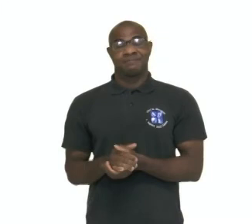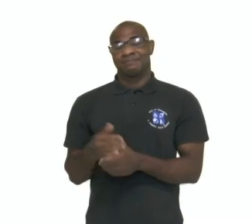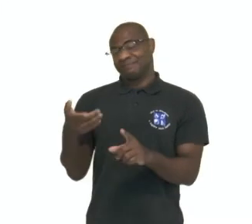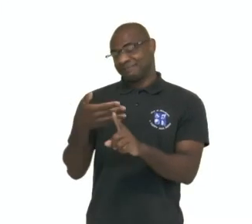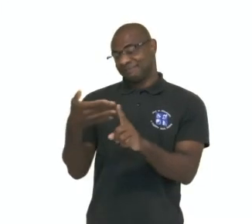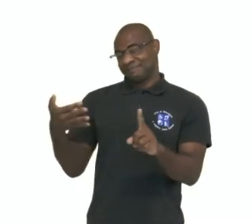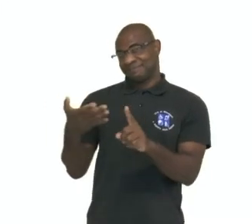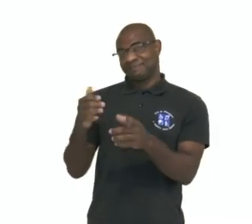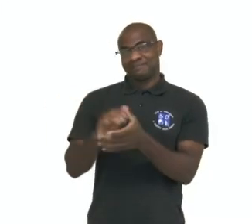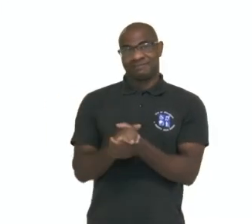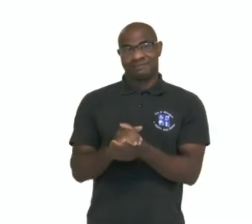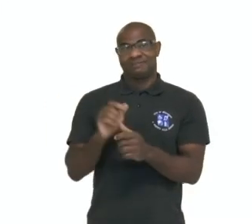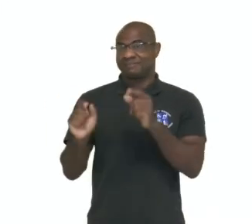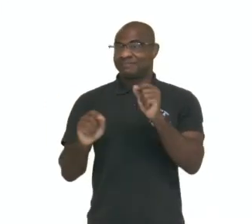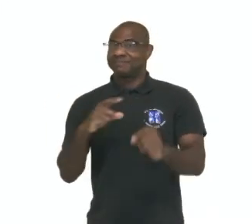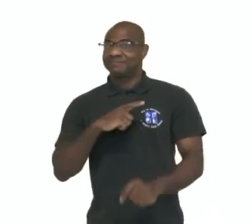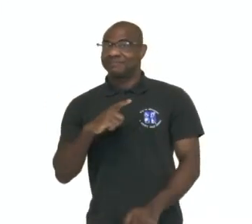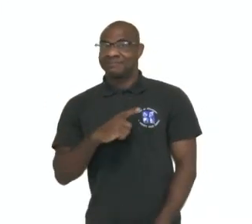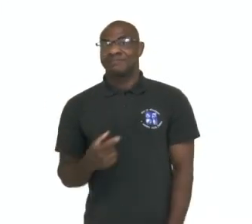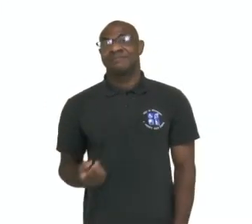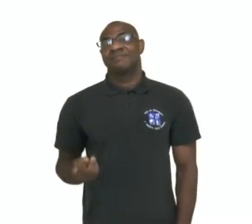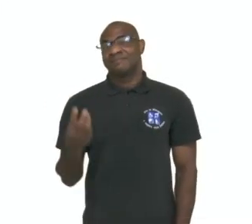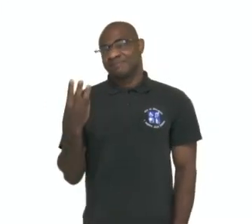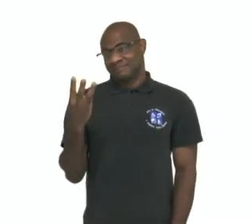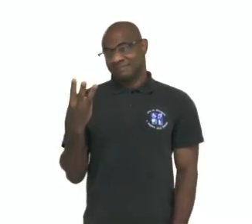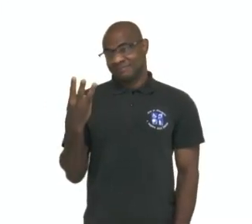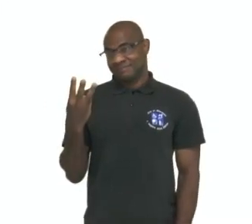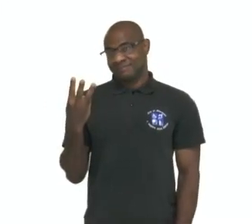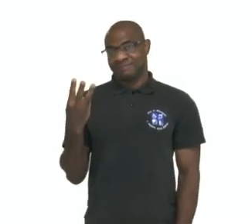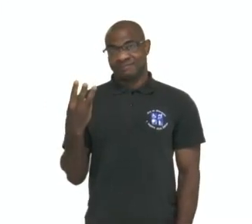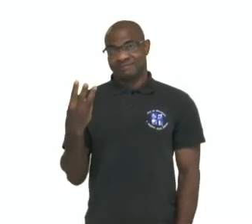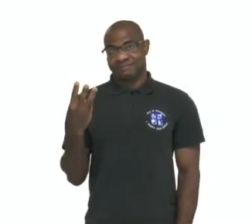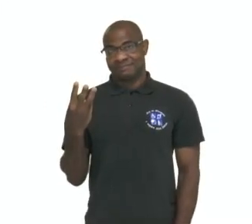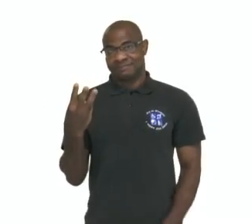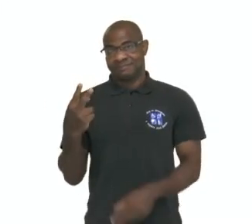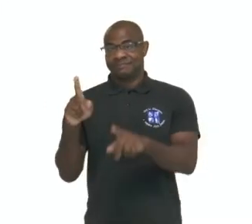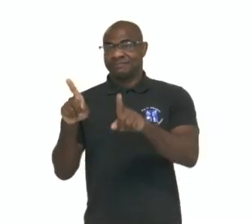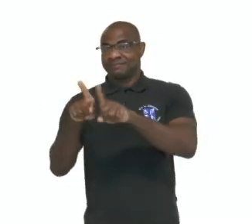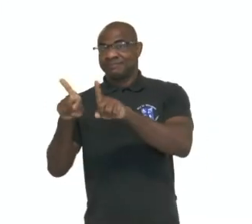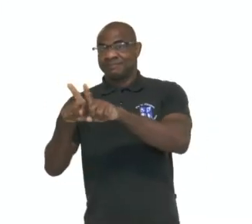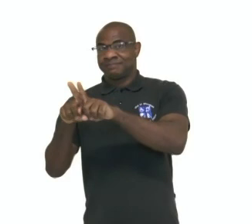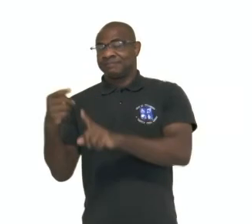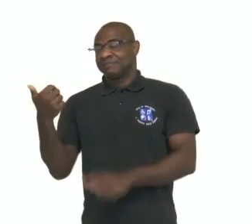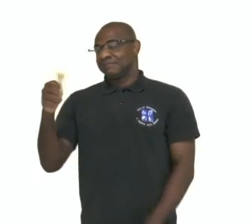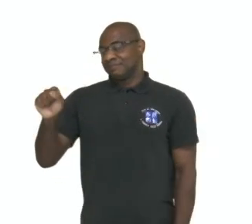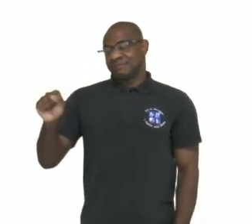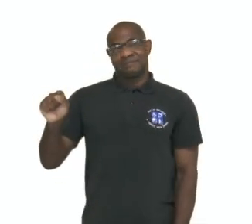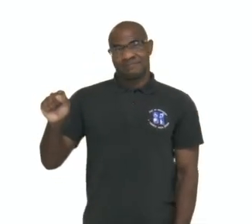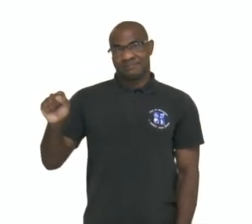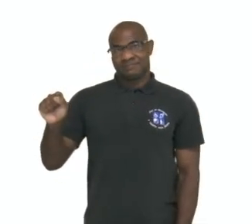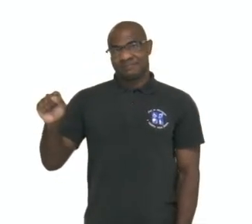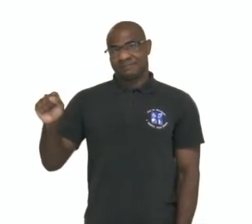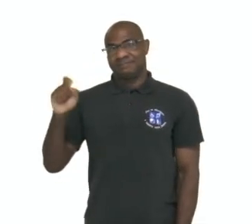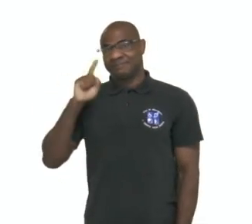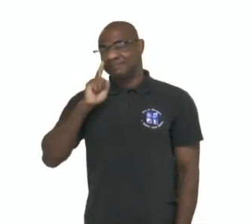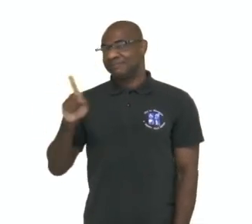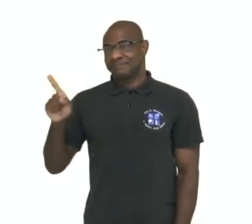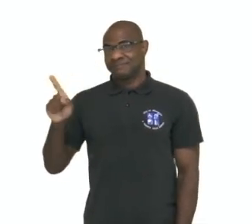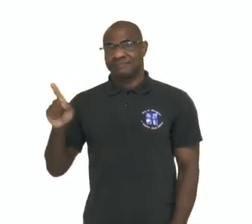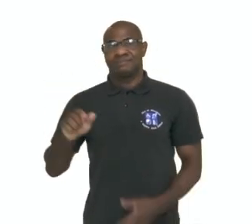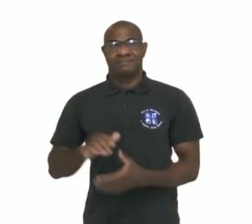Edwards, os portadores possuem 3 cromossomos na casa do 18, aqui,